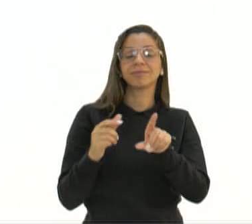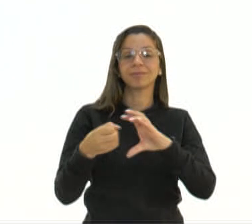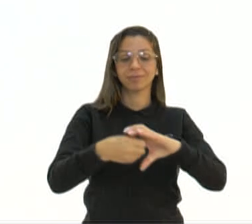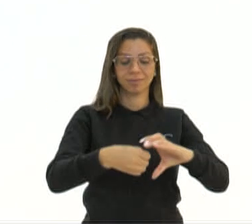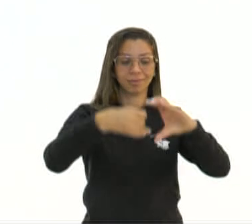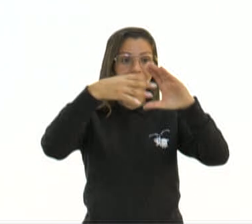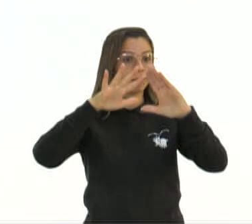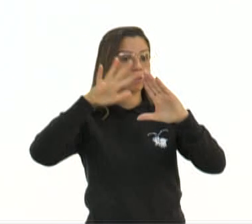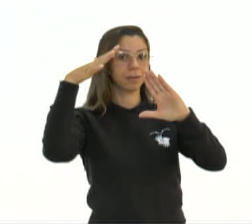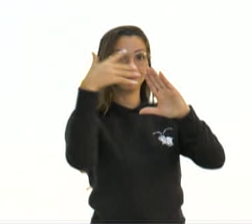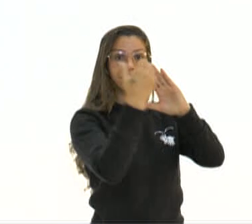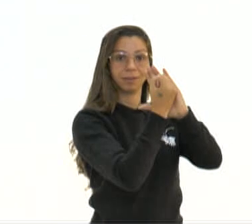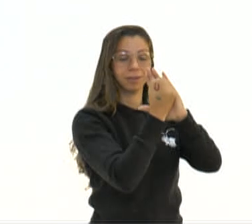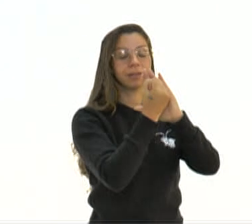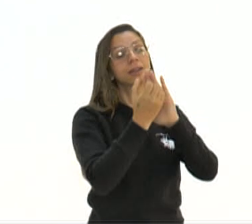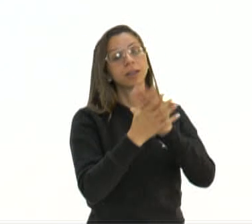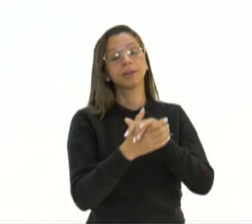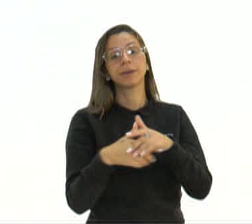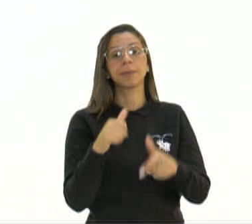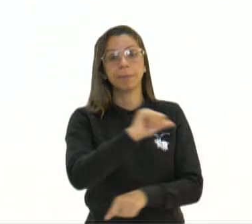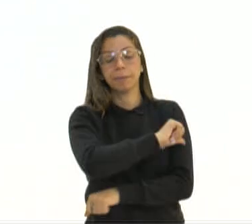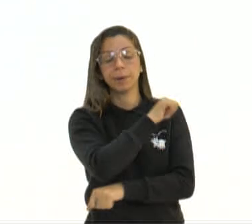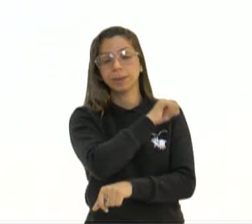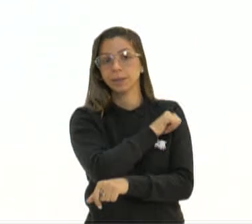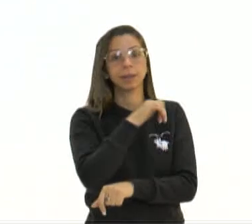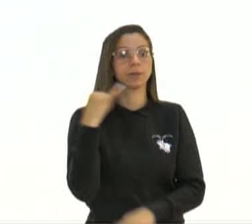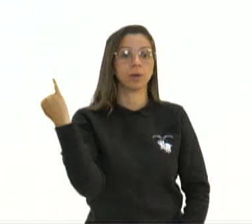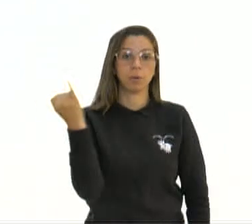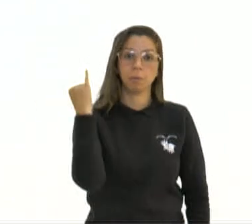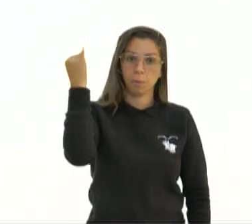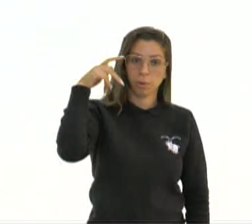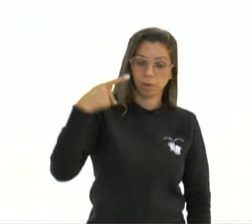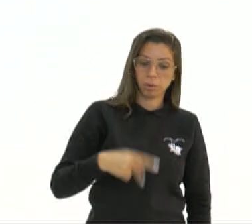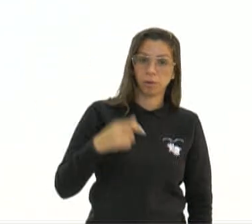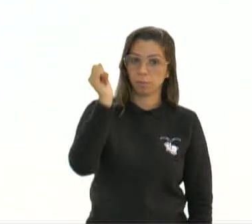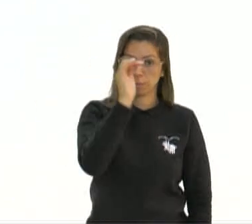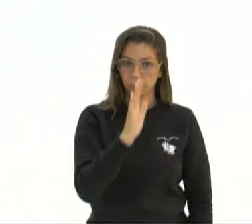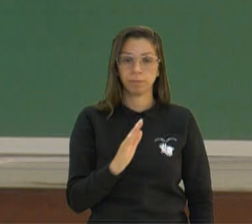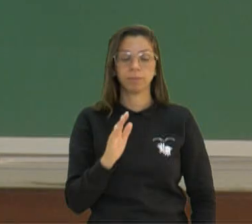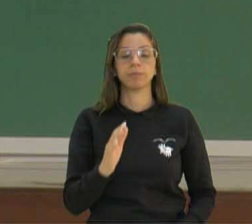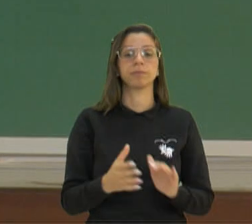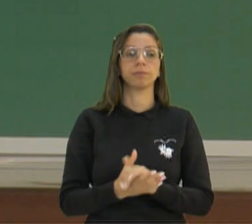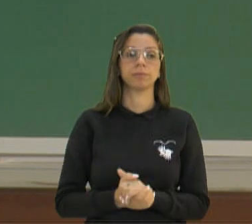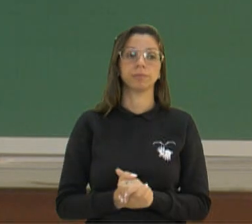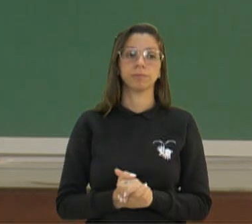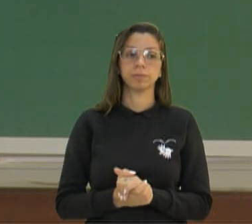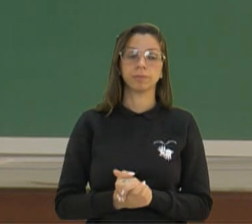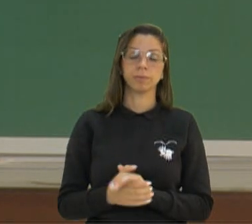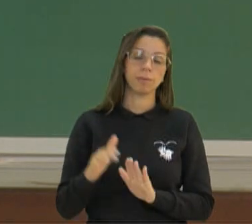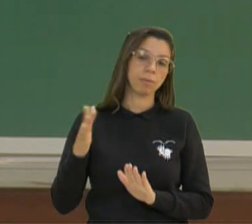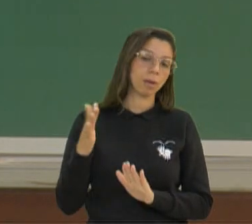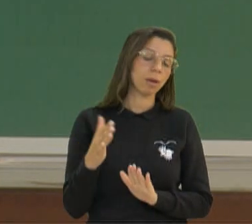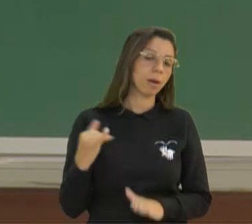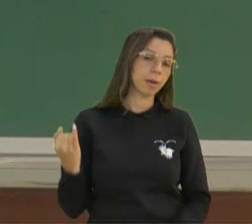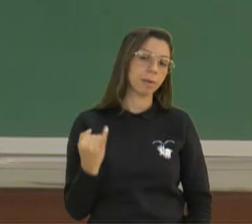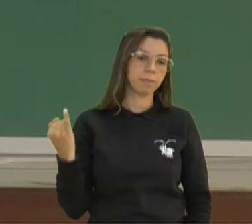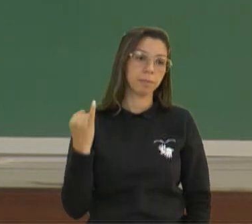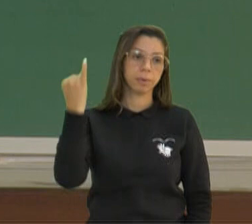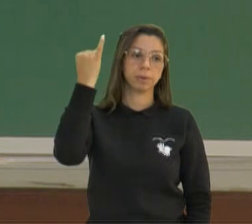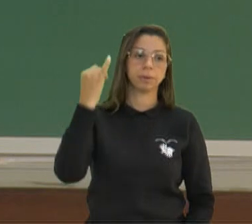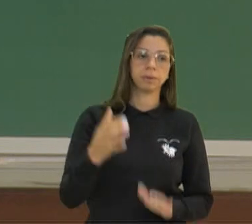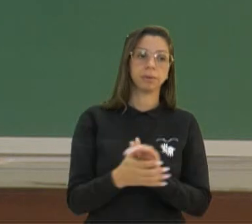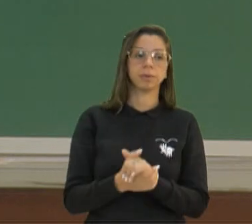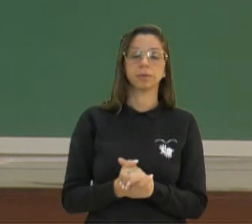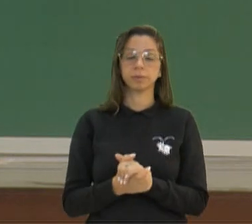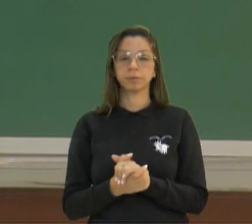características marcantes. É uma cidade de grande relevância para o nosso país também. Tem o que vale ressaltar aqui, ó, a